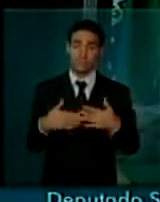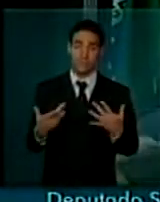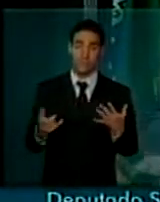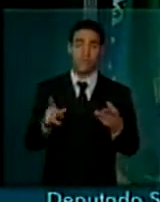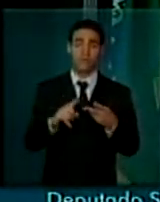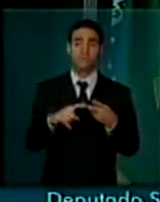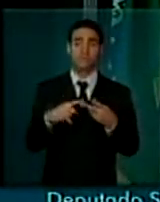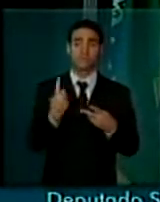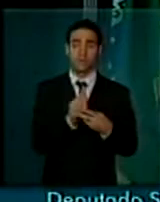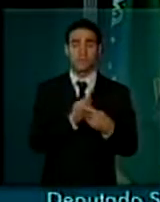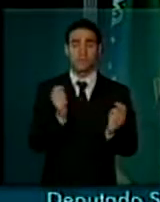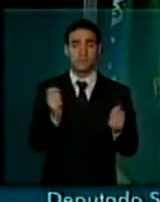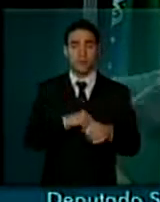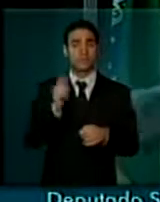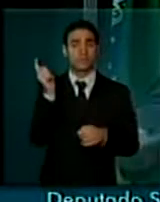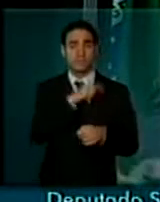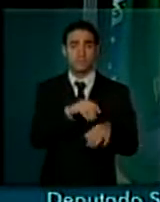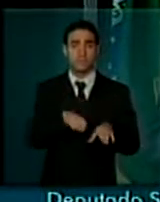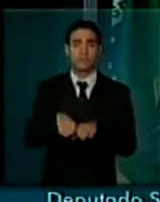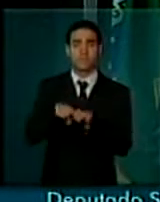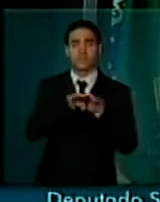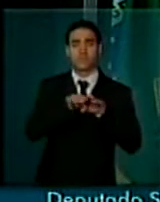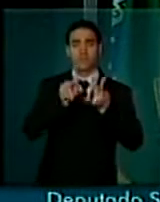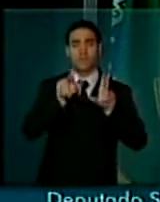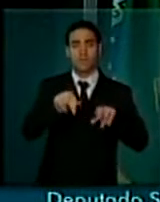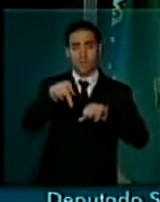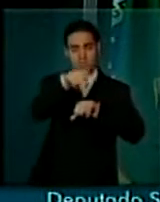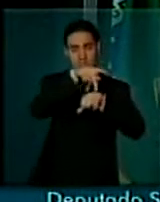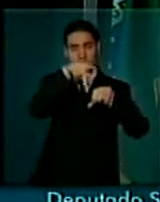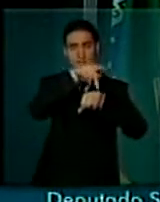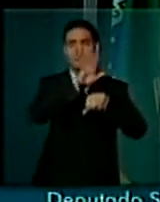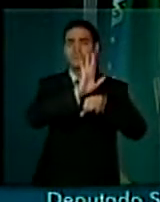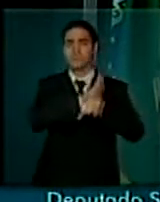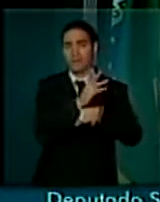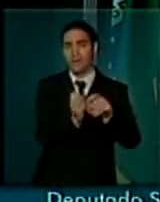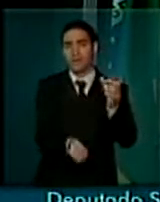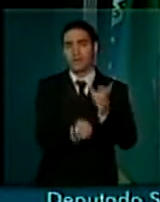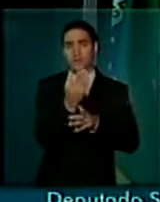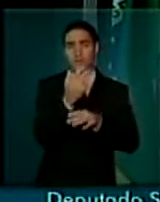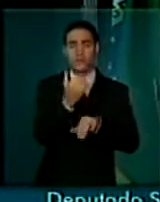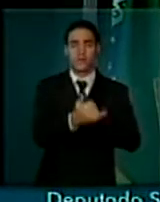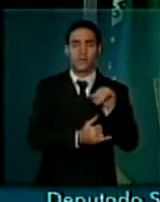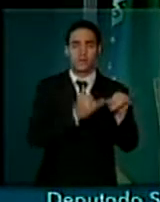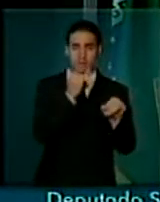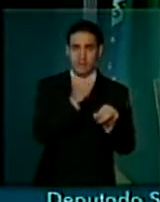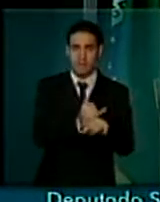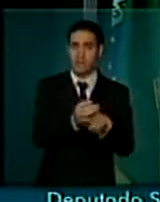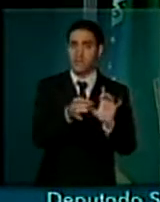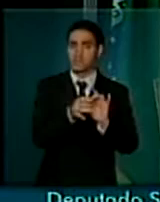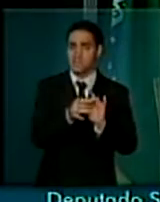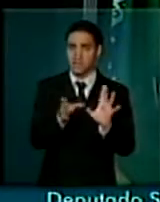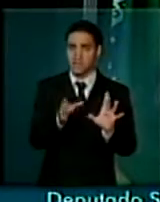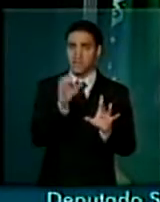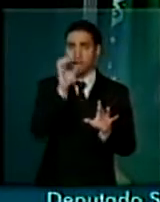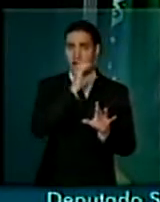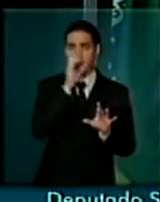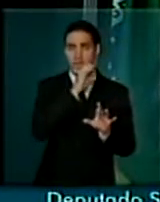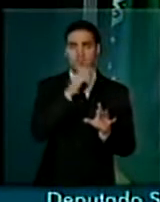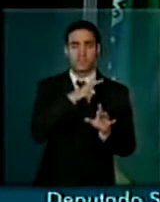presidente, nós poderemos nos equiparar a países que já priorizaram a internet de banda larga, como a Coreia do Sul, como a Espanha e